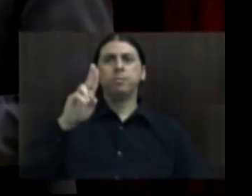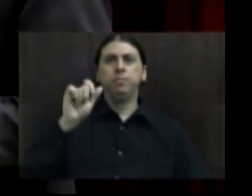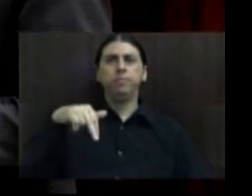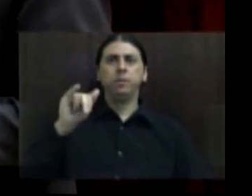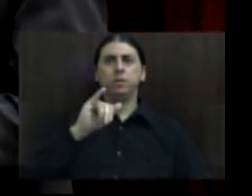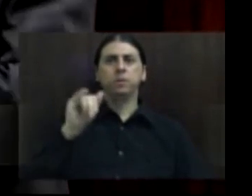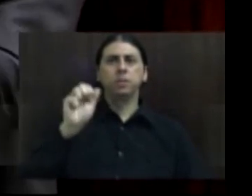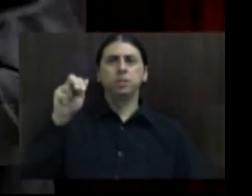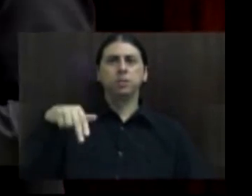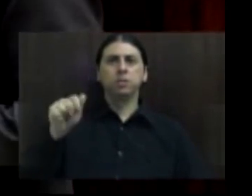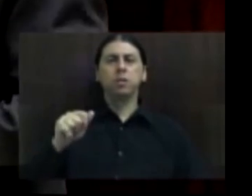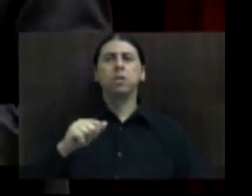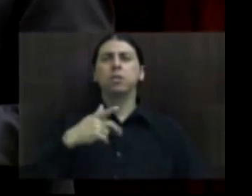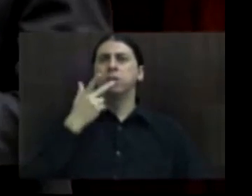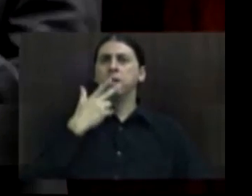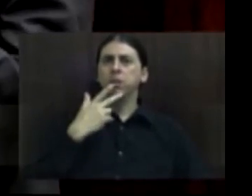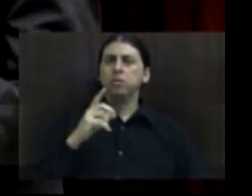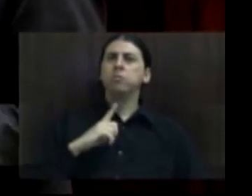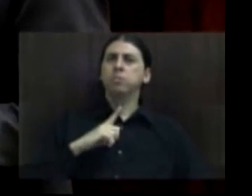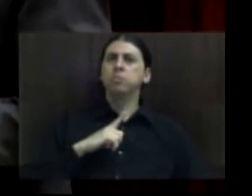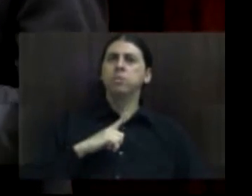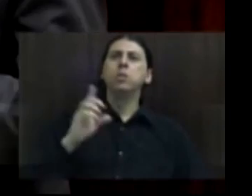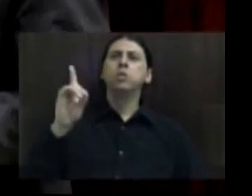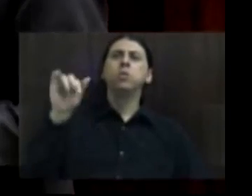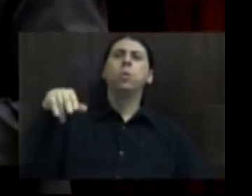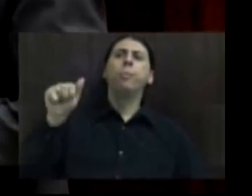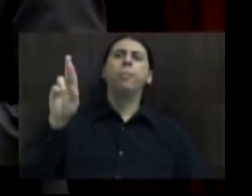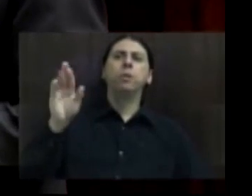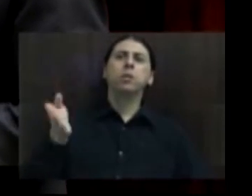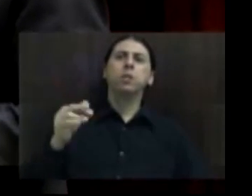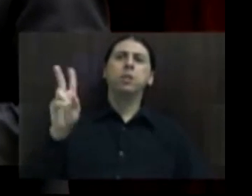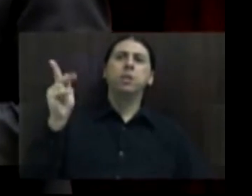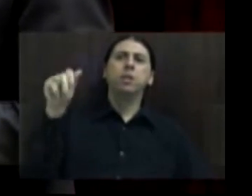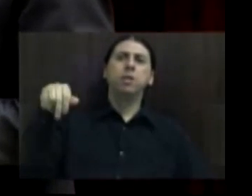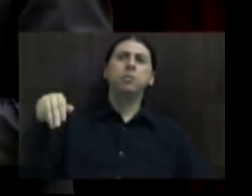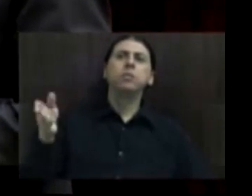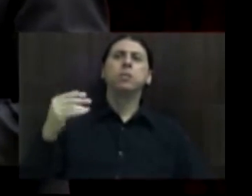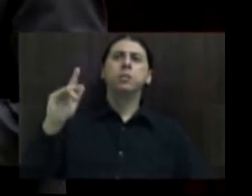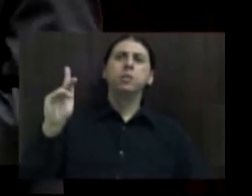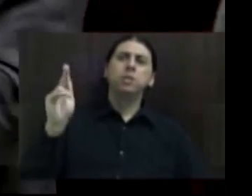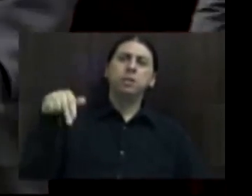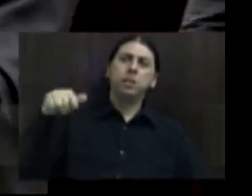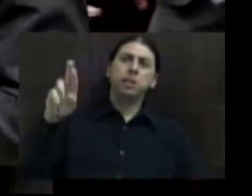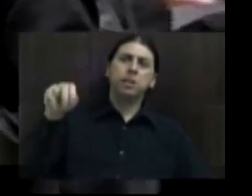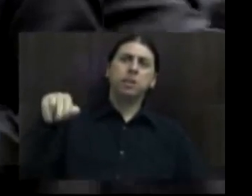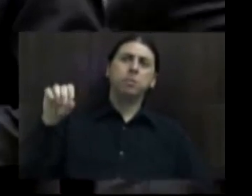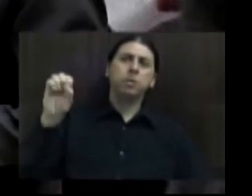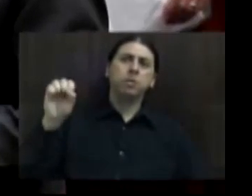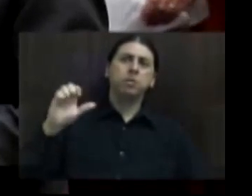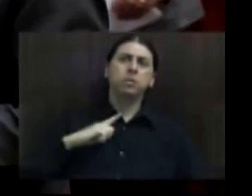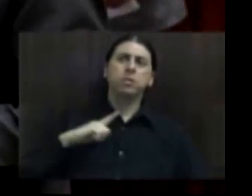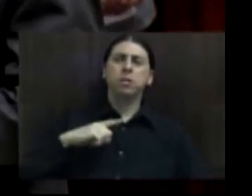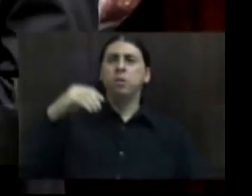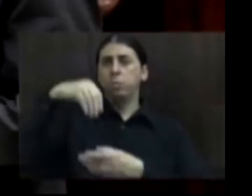Eh citando John mard kenes que é um grande economista britânico e que na verdade ontem ao ocupar